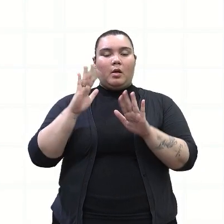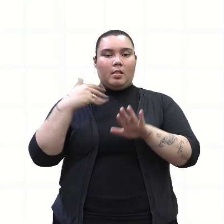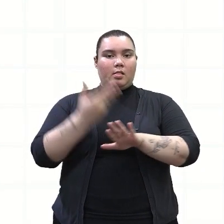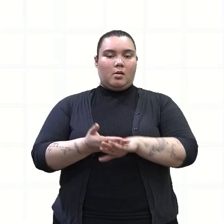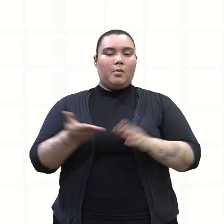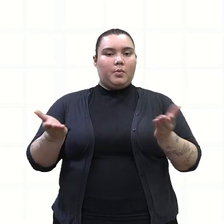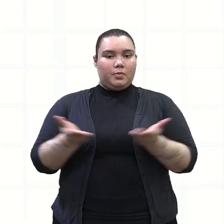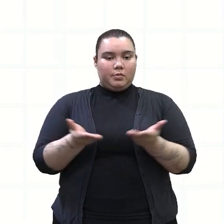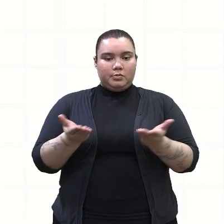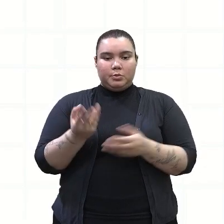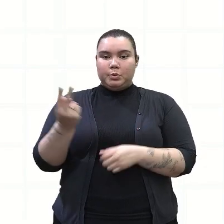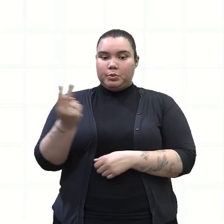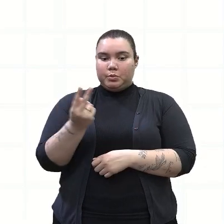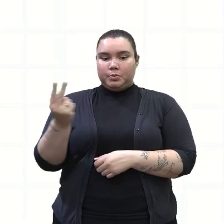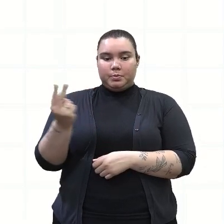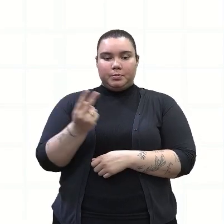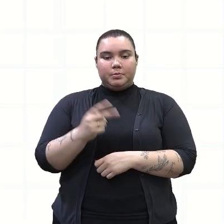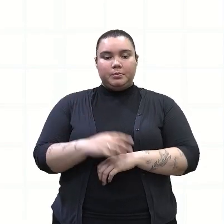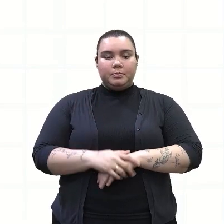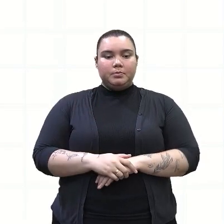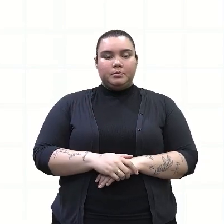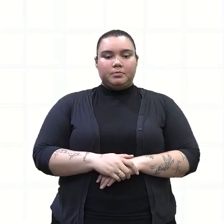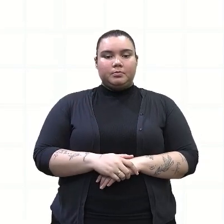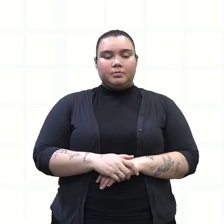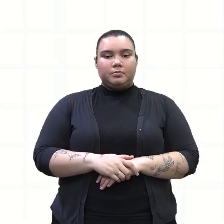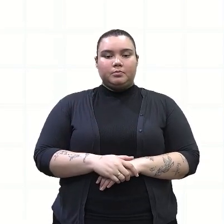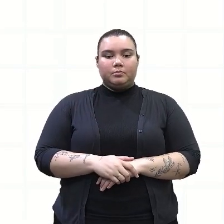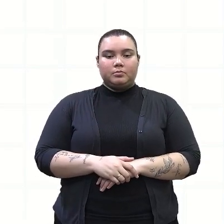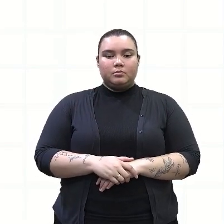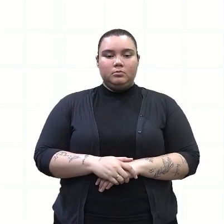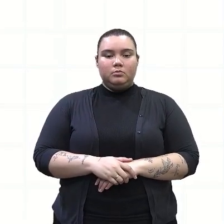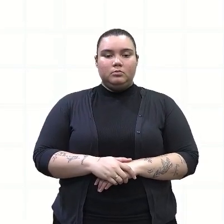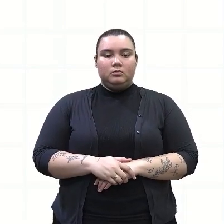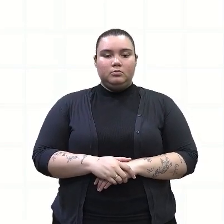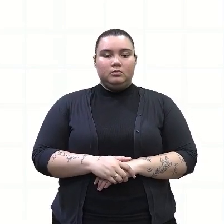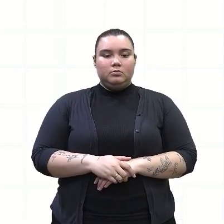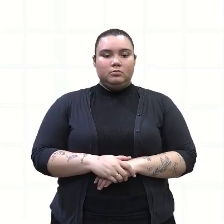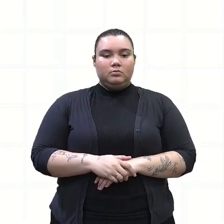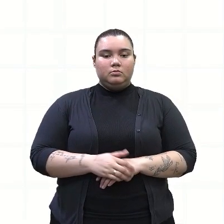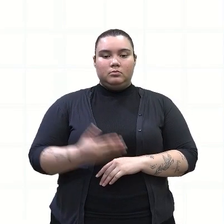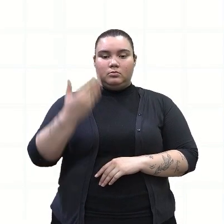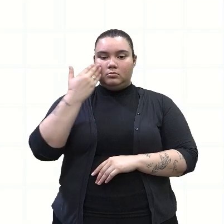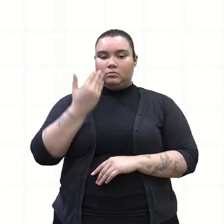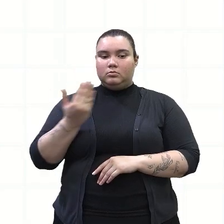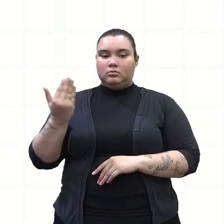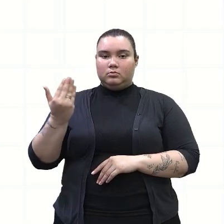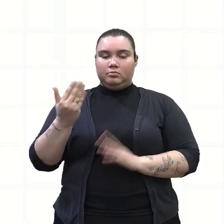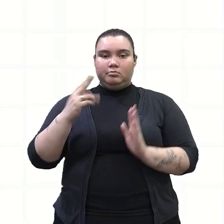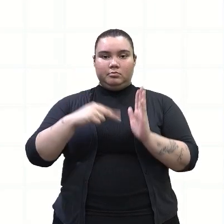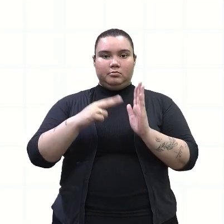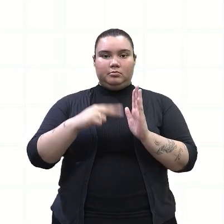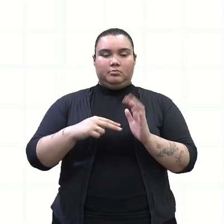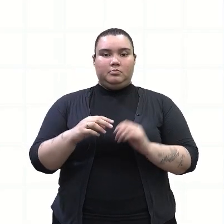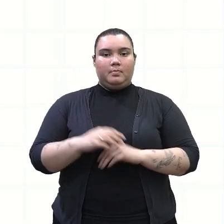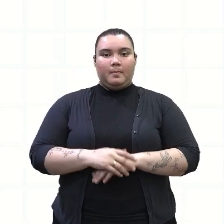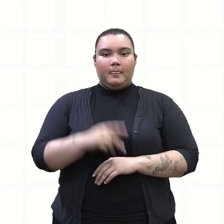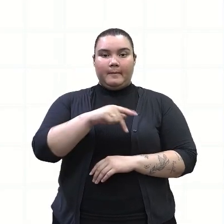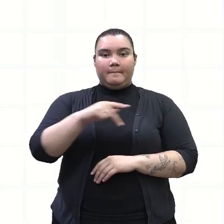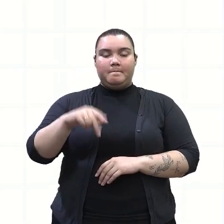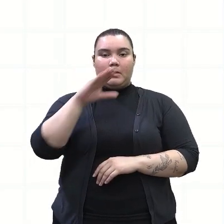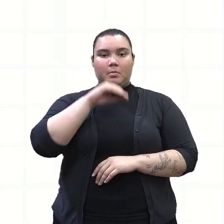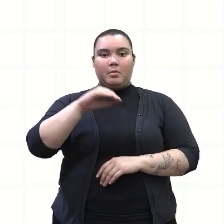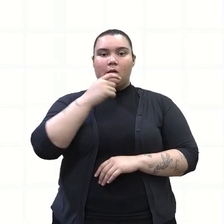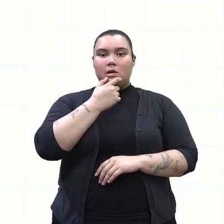certo? São eles dois. Por quê? Olha aqui, measuring a combined height of